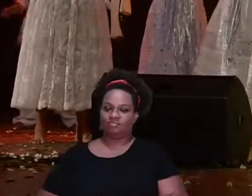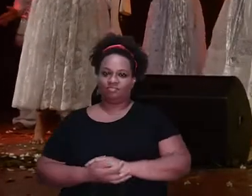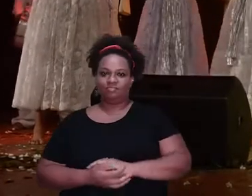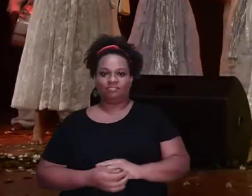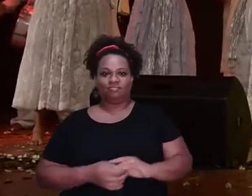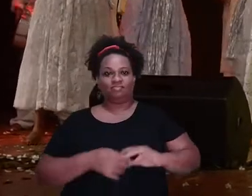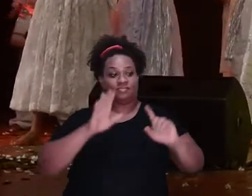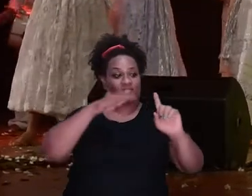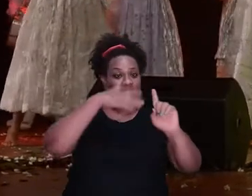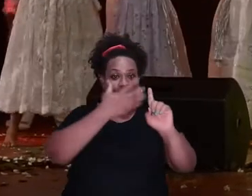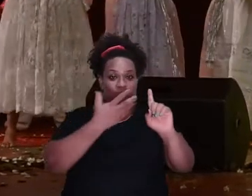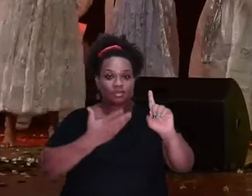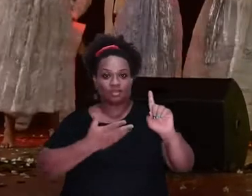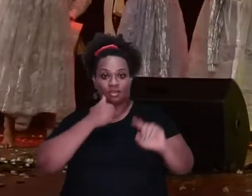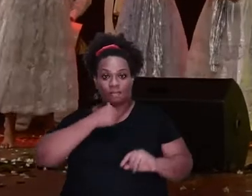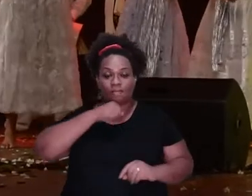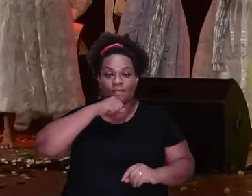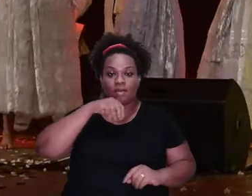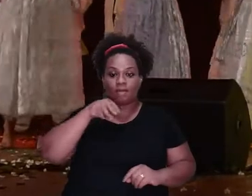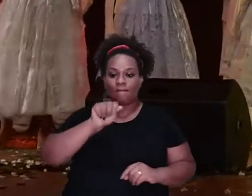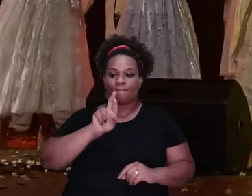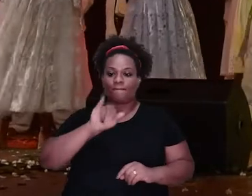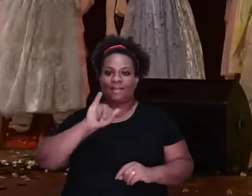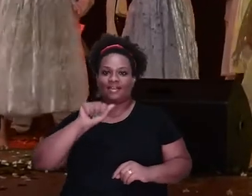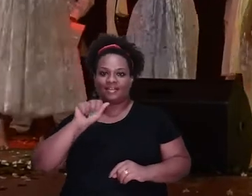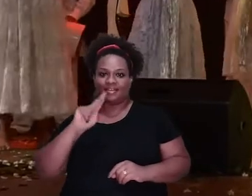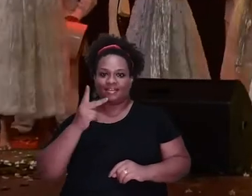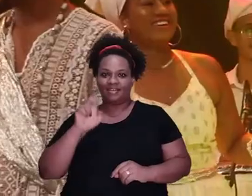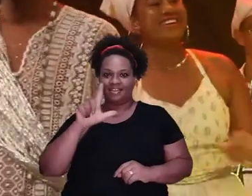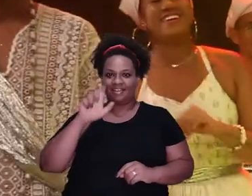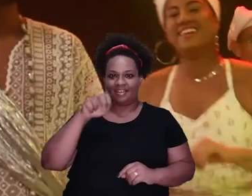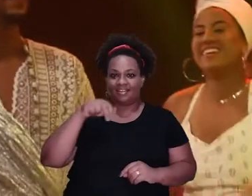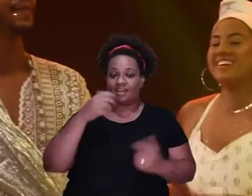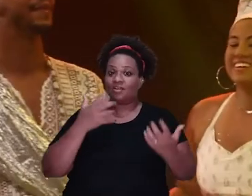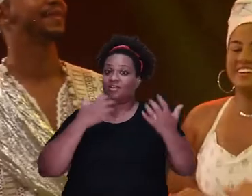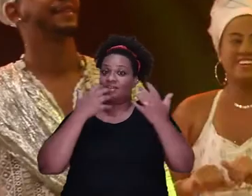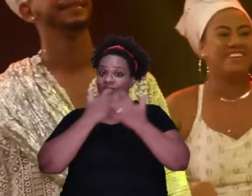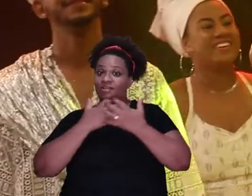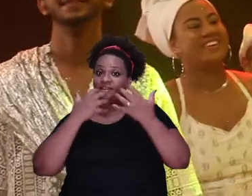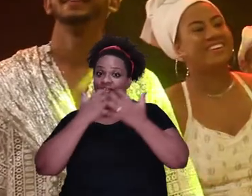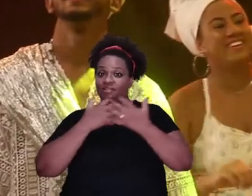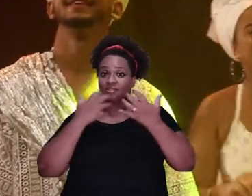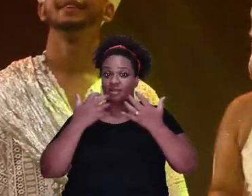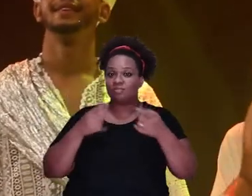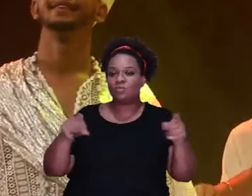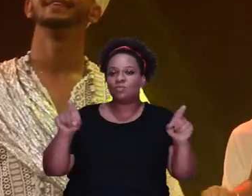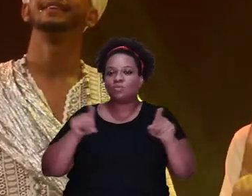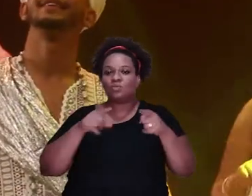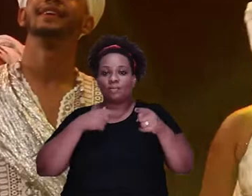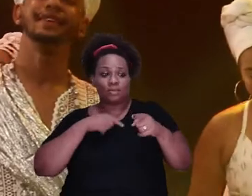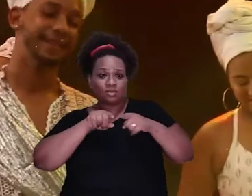e homenagem à mãe Maria Helena Lucas agora uma música dela share tem uma foto aqui eu e meus irmãos acompanhamos